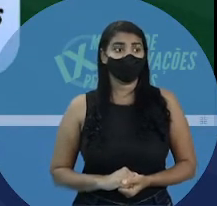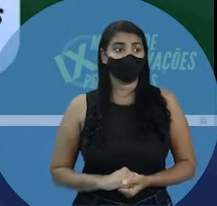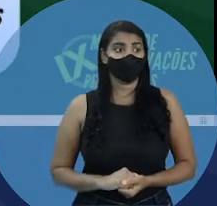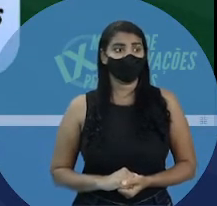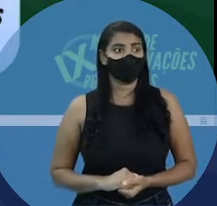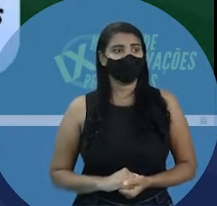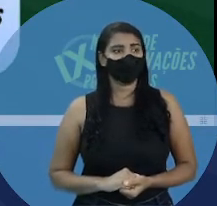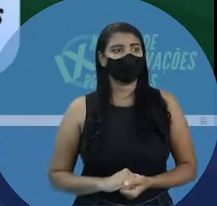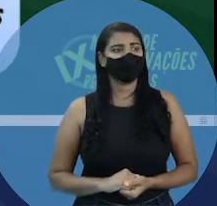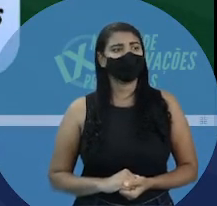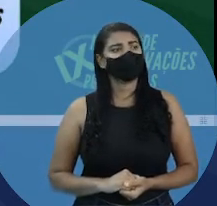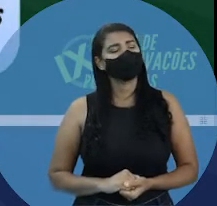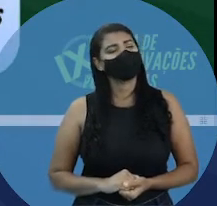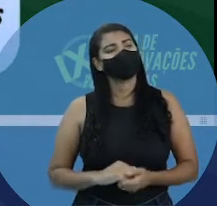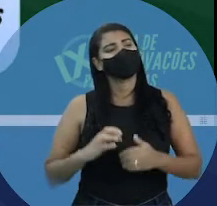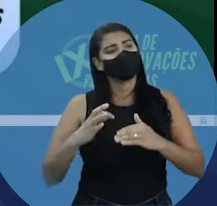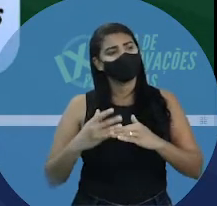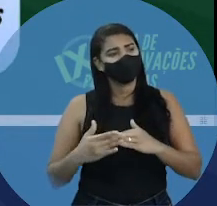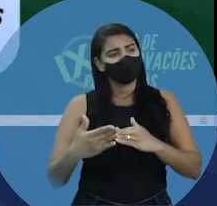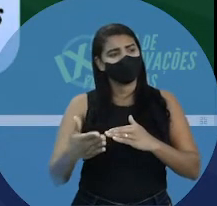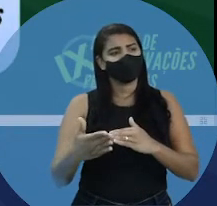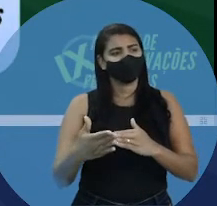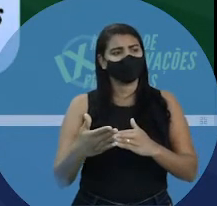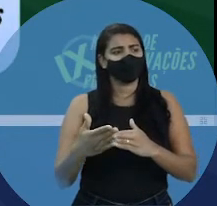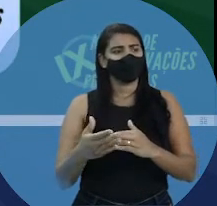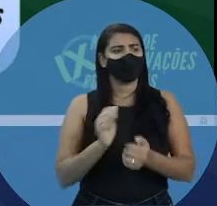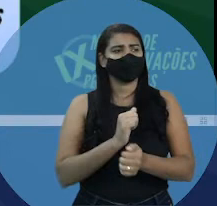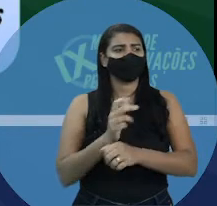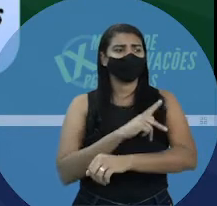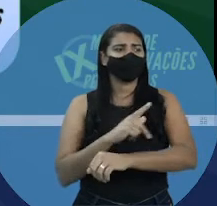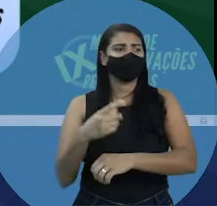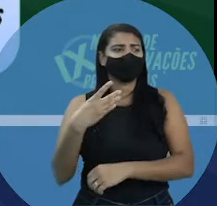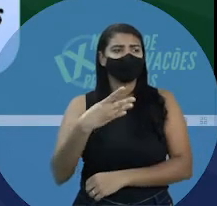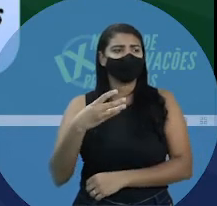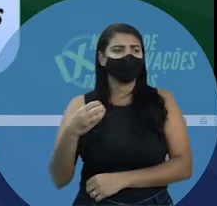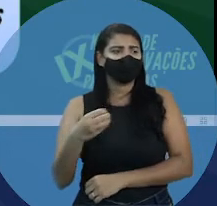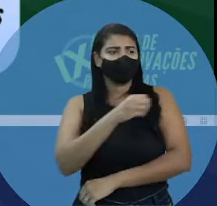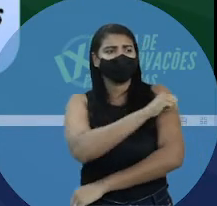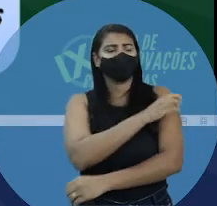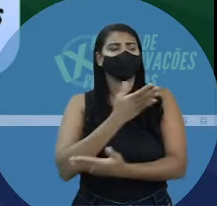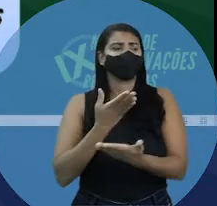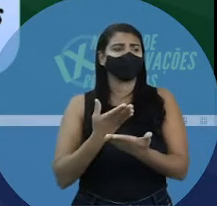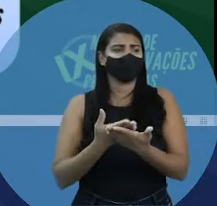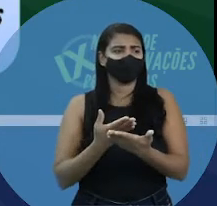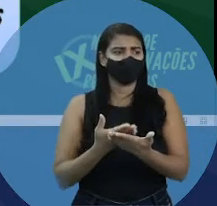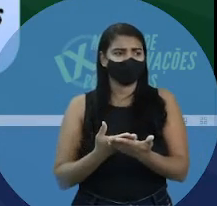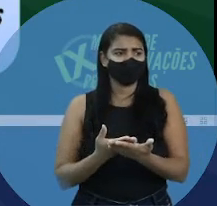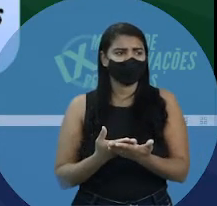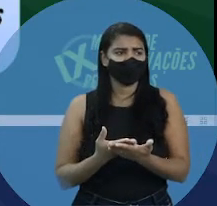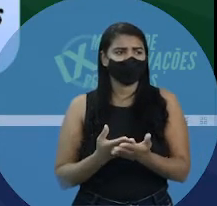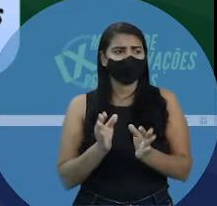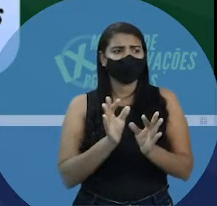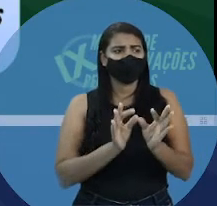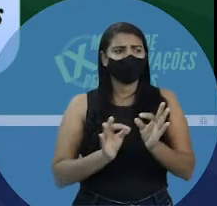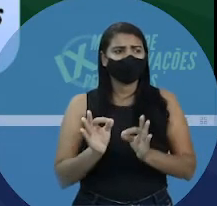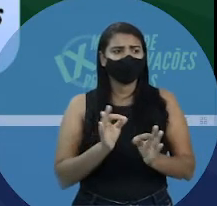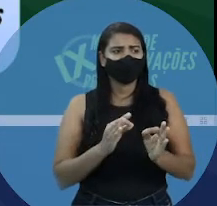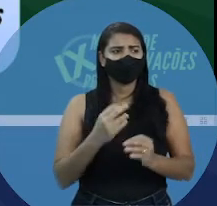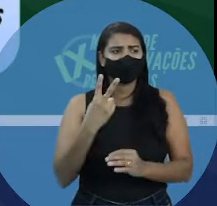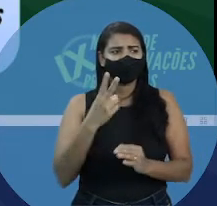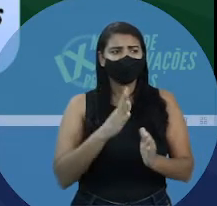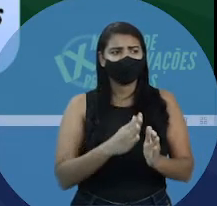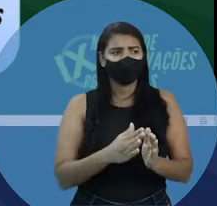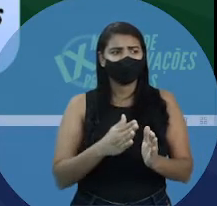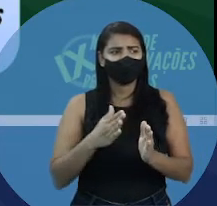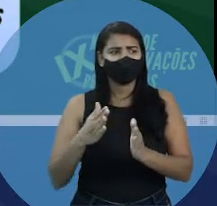Bem, a sequência didática foi realizada com 40 alunos da eletiva Meio Ambiente e foi organizada em 2